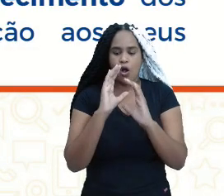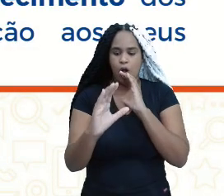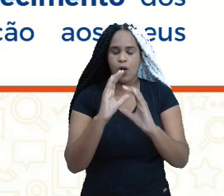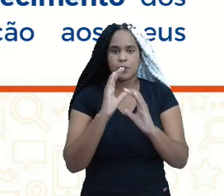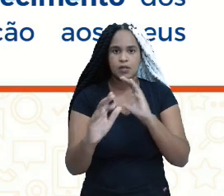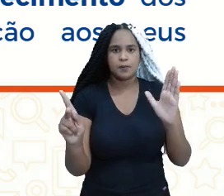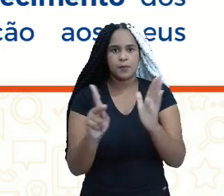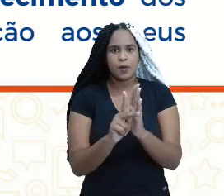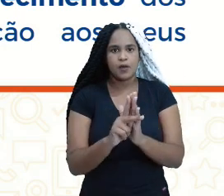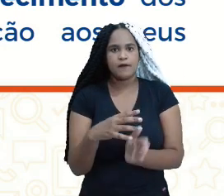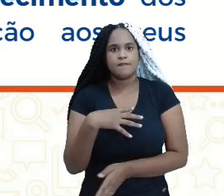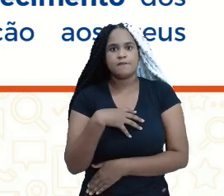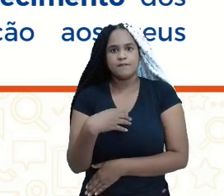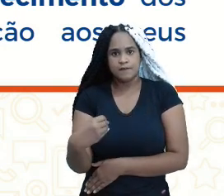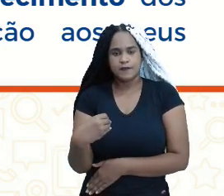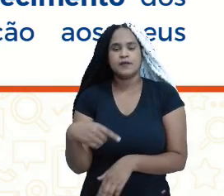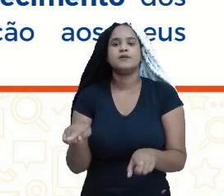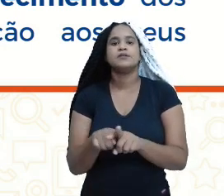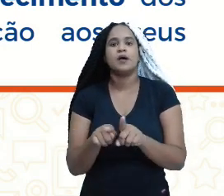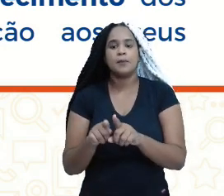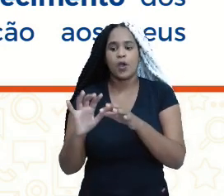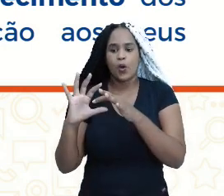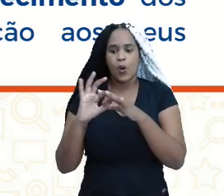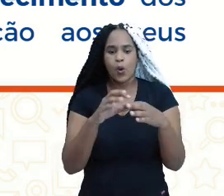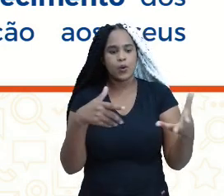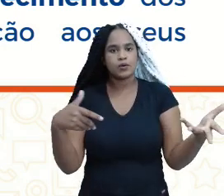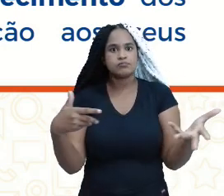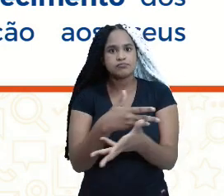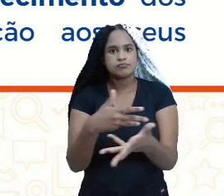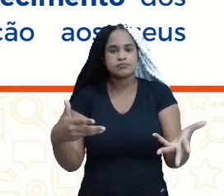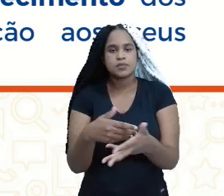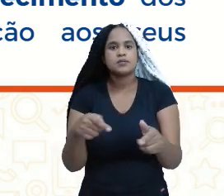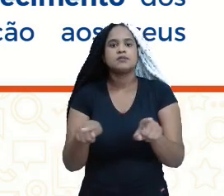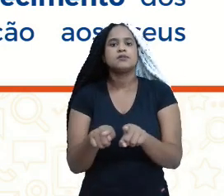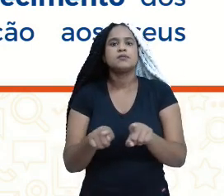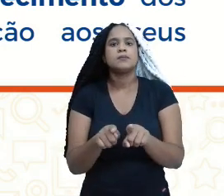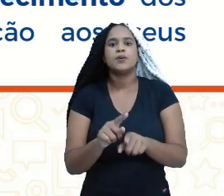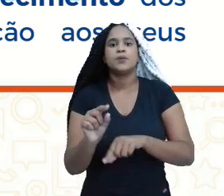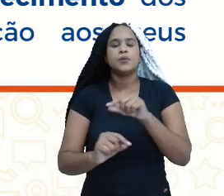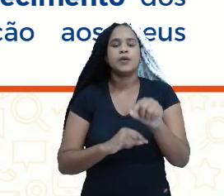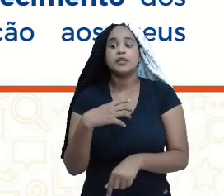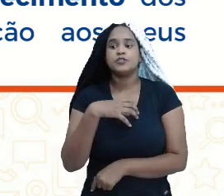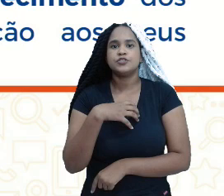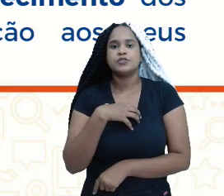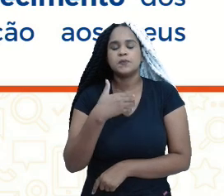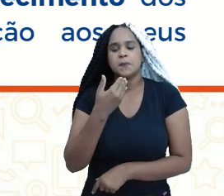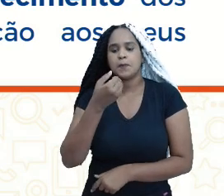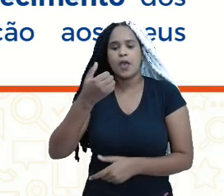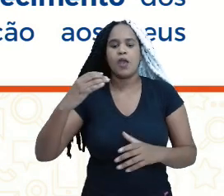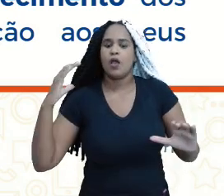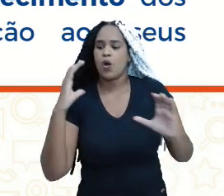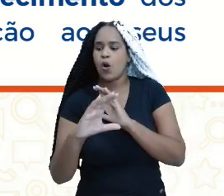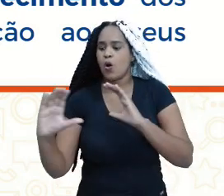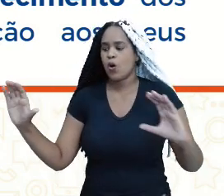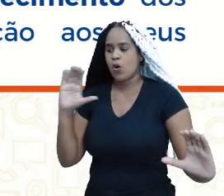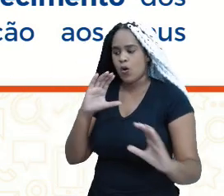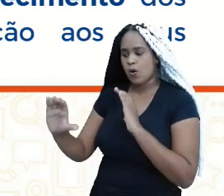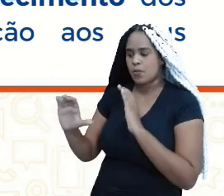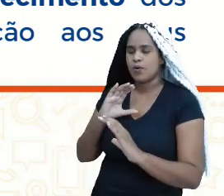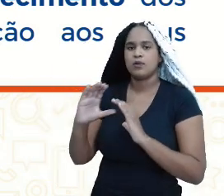dos seus filhos, o contexto de interação, a melhor forma de se comunicar.